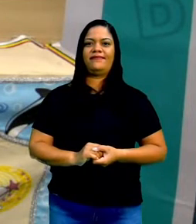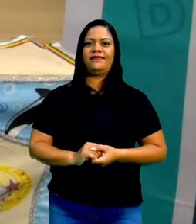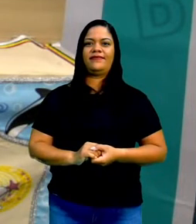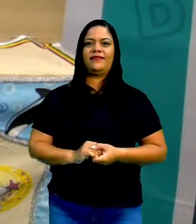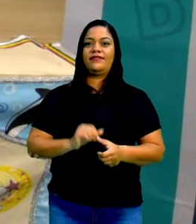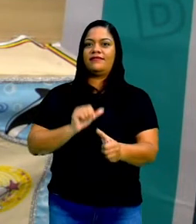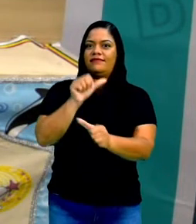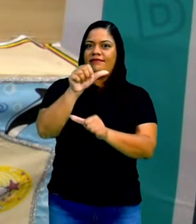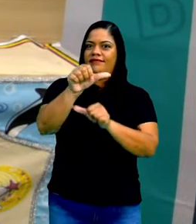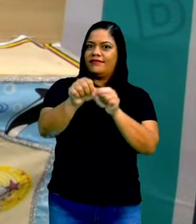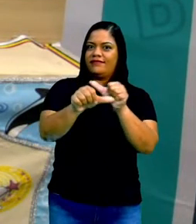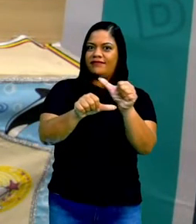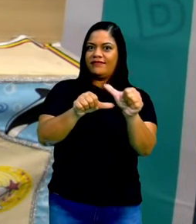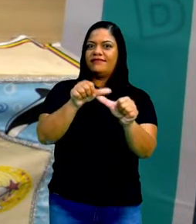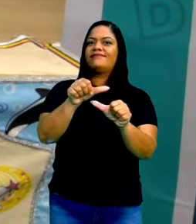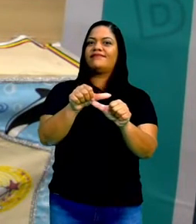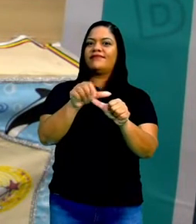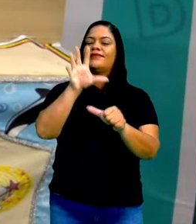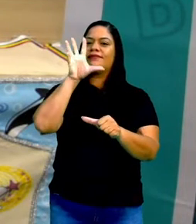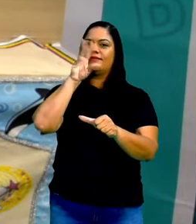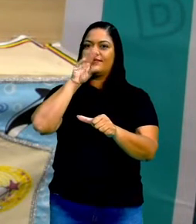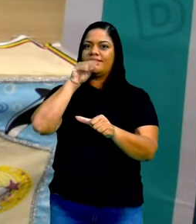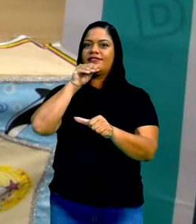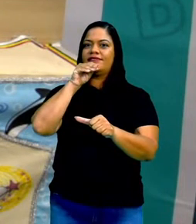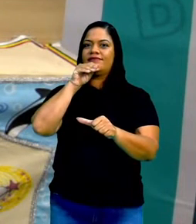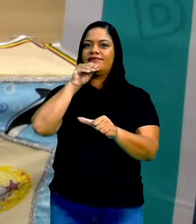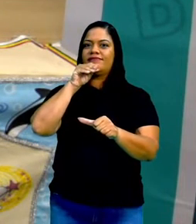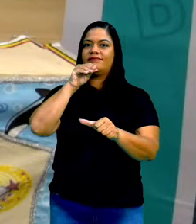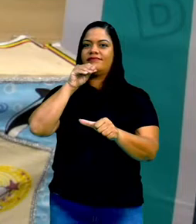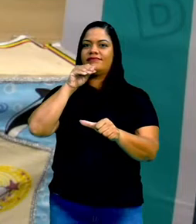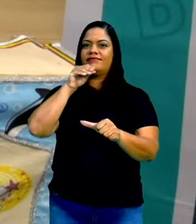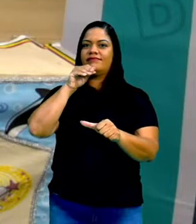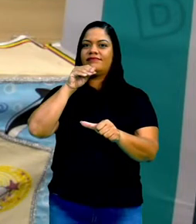E transformou o patinho